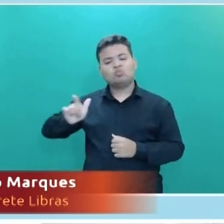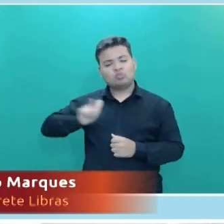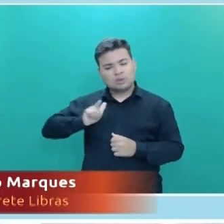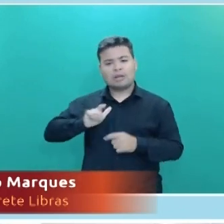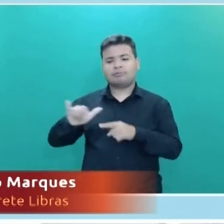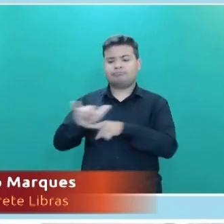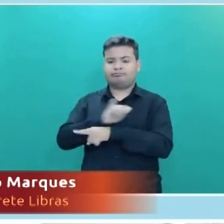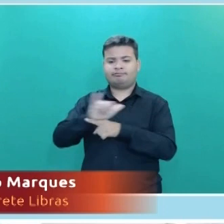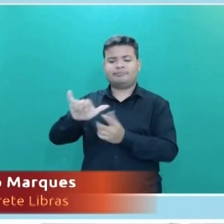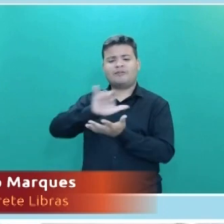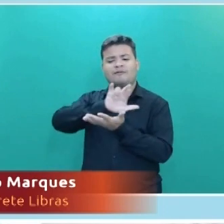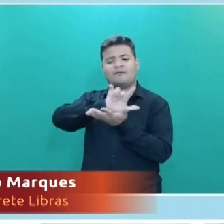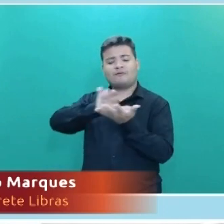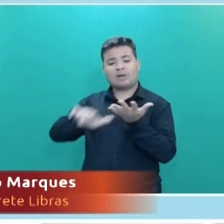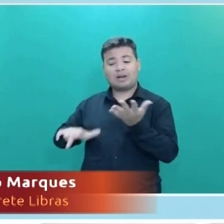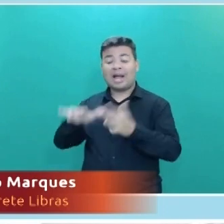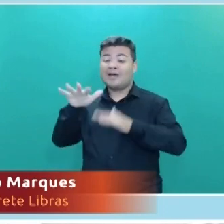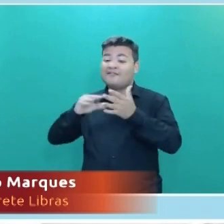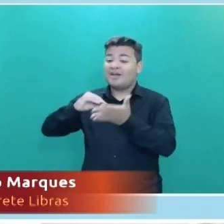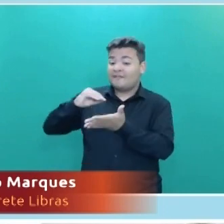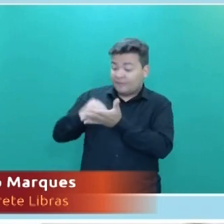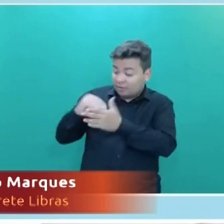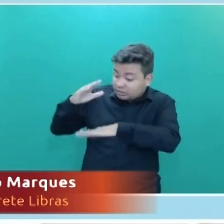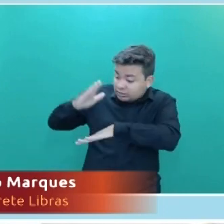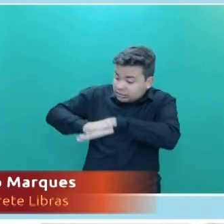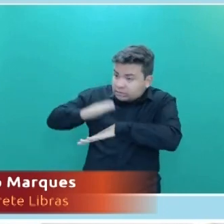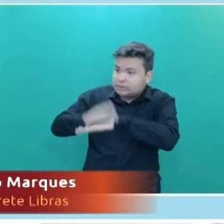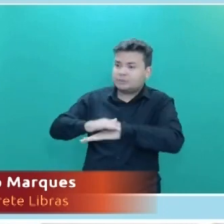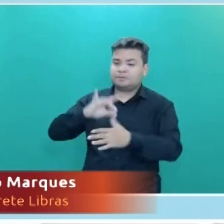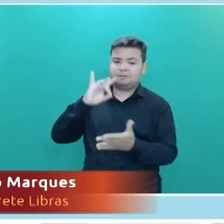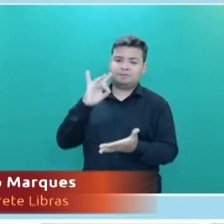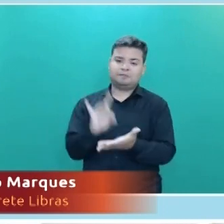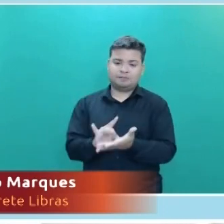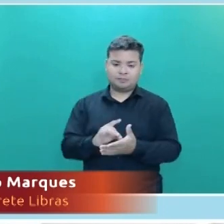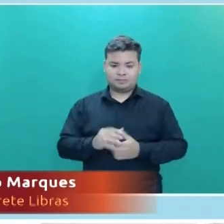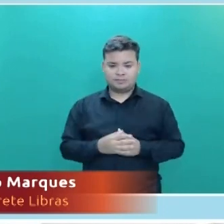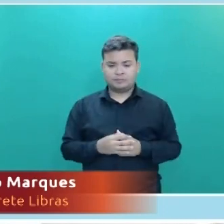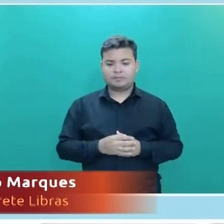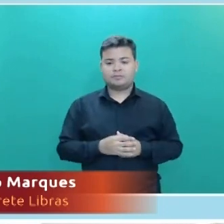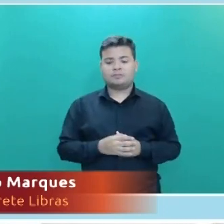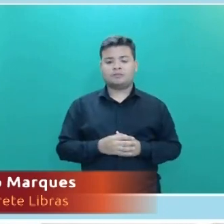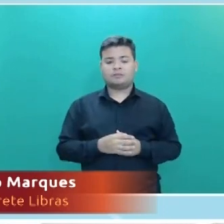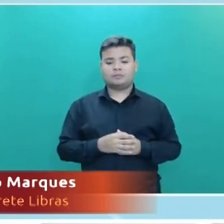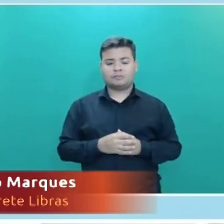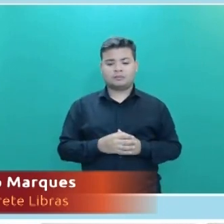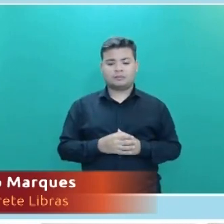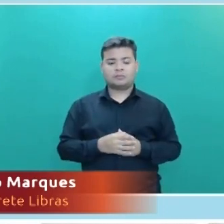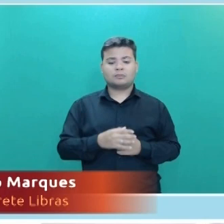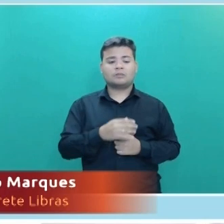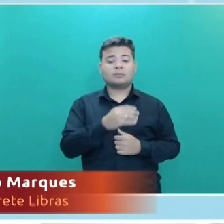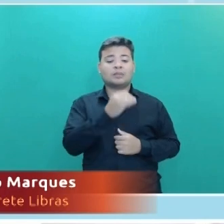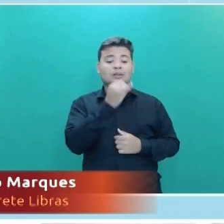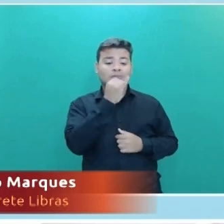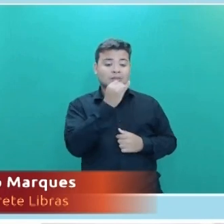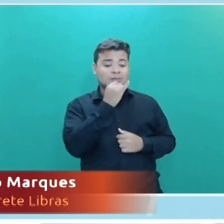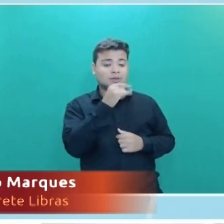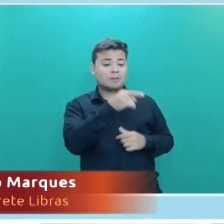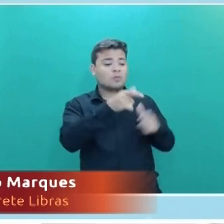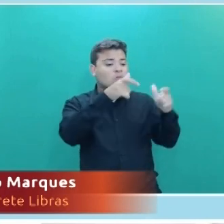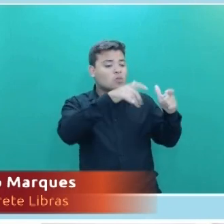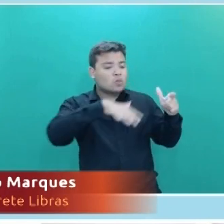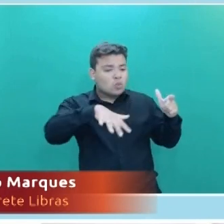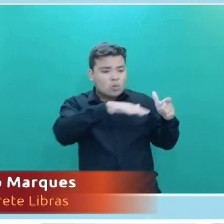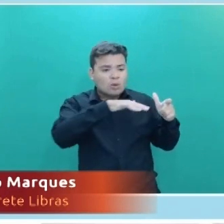às vezes, aplicá-los. Desapropriação da terra por não cumprimento da função social da propriedade. É exatamente o